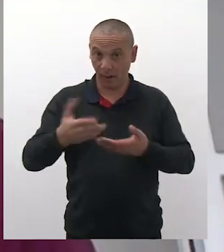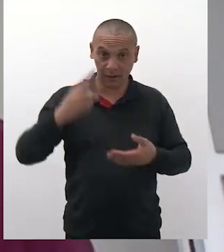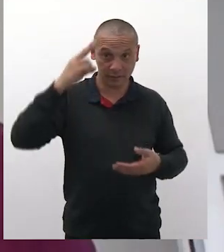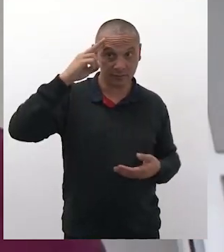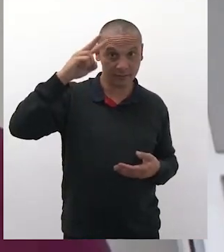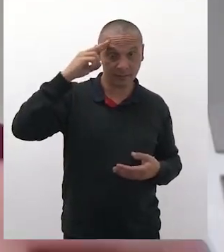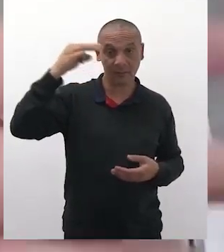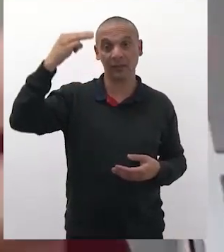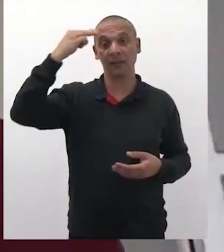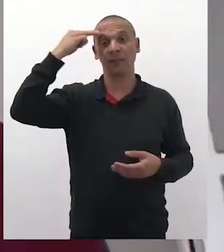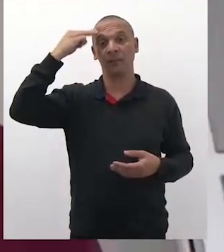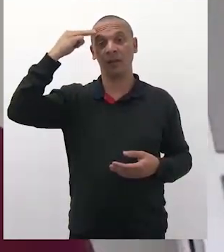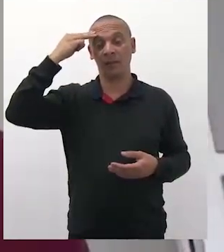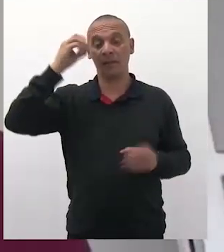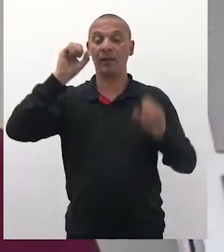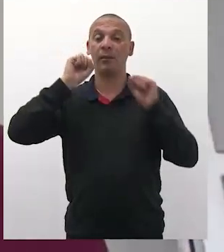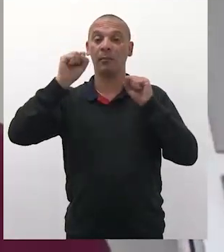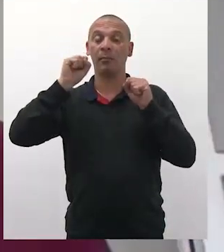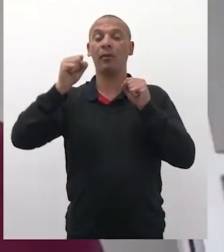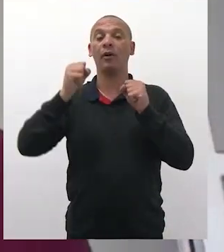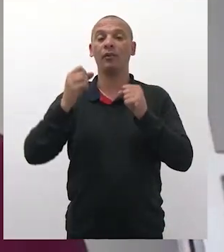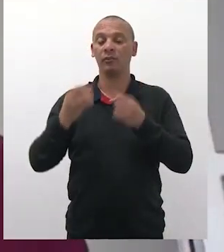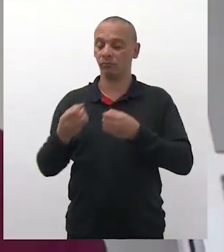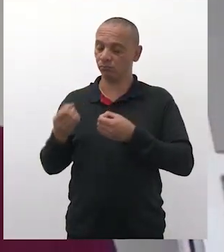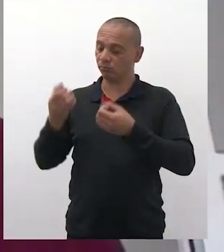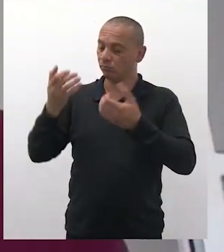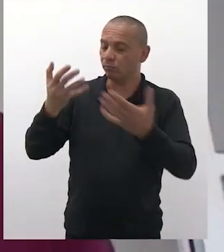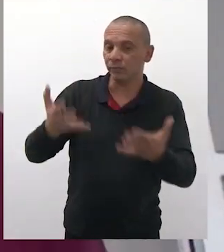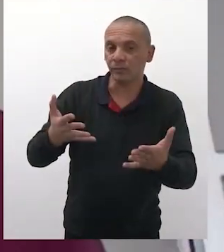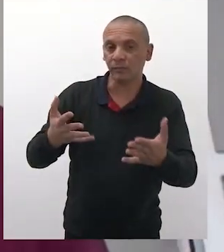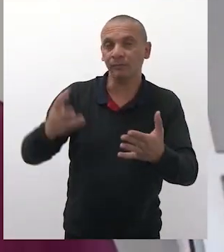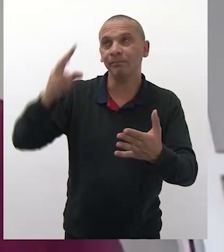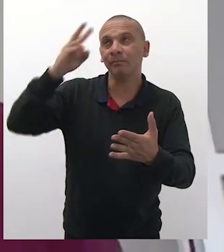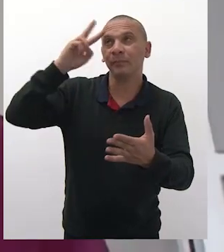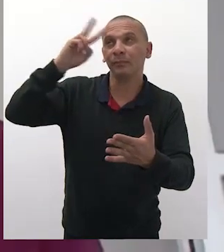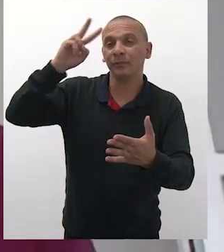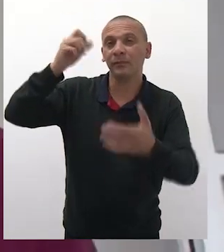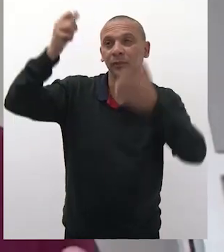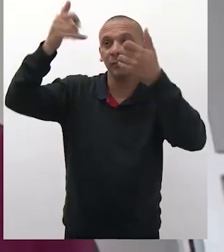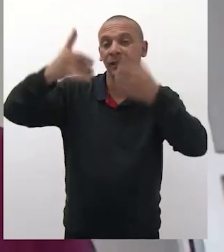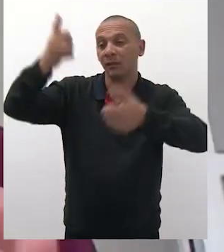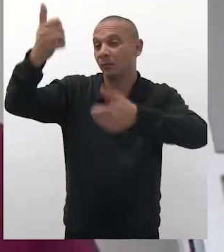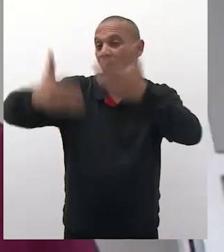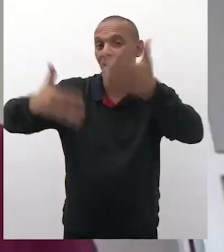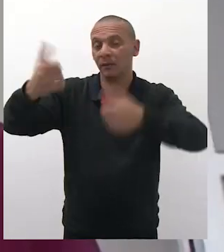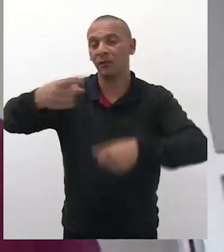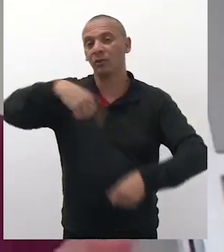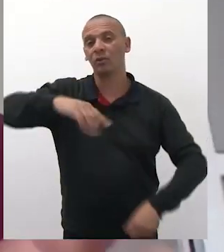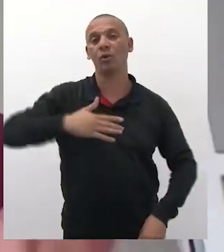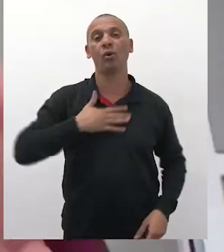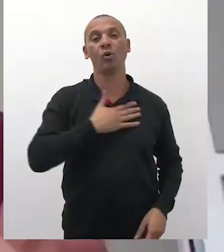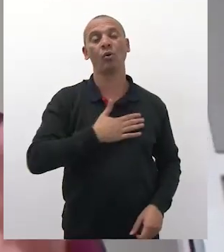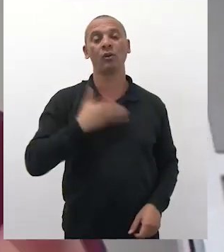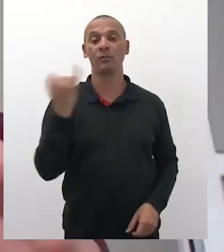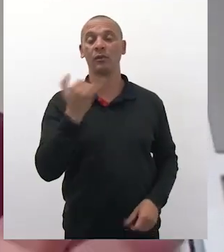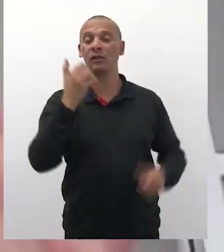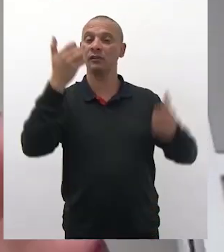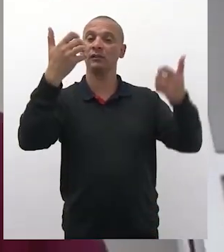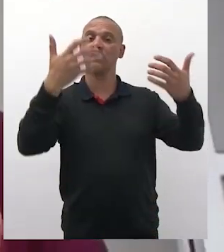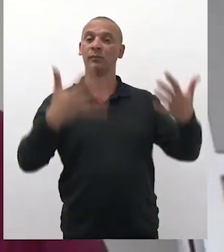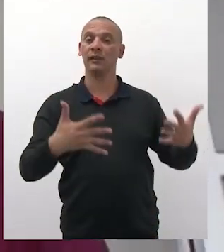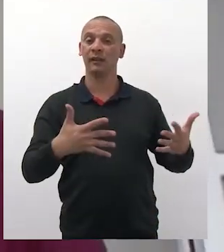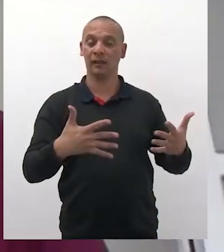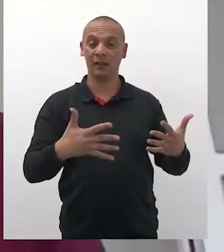memórias, para que trace o caminho das memórias. Por isso que a gente gosta de ressaltar que não é um